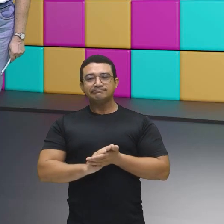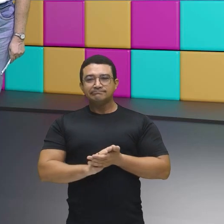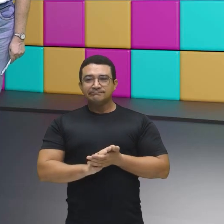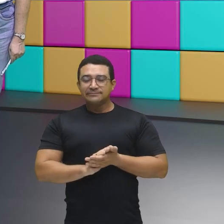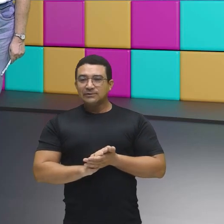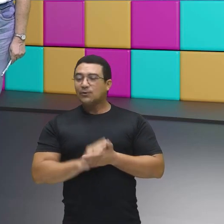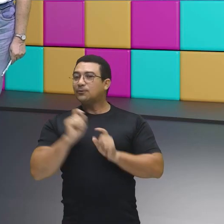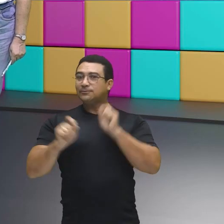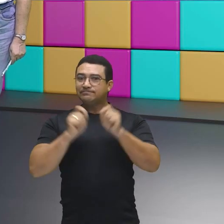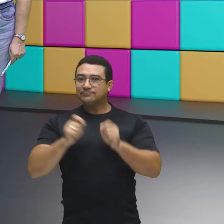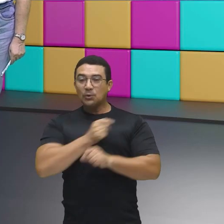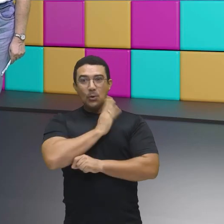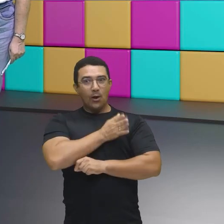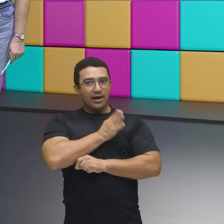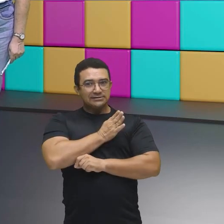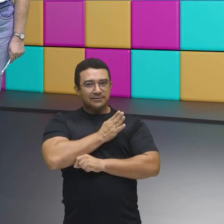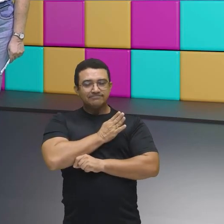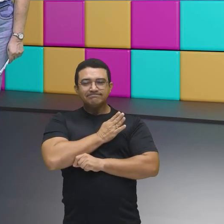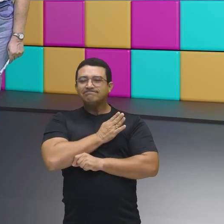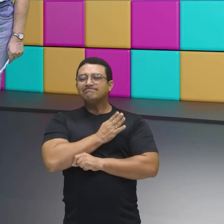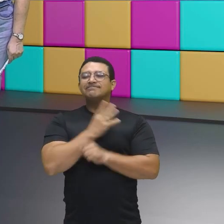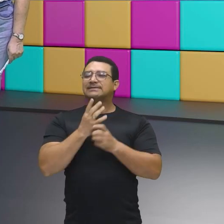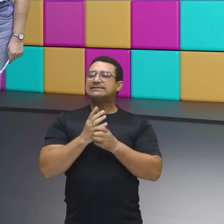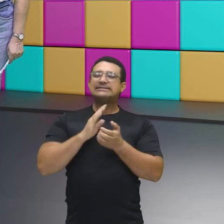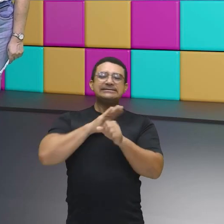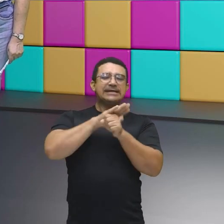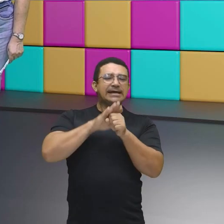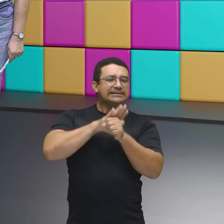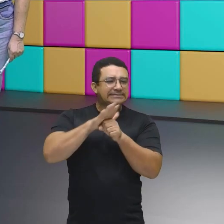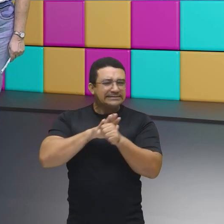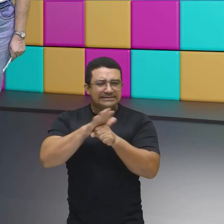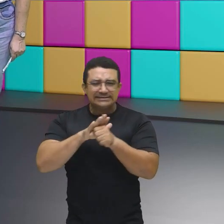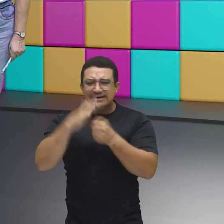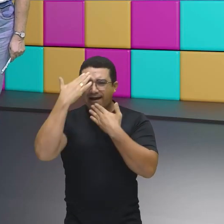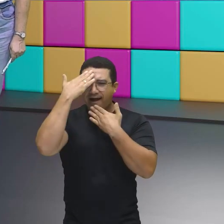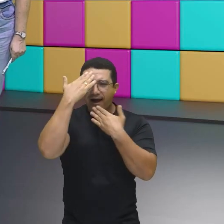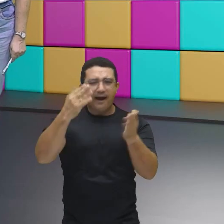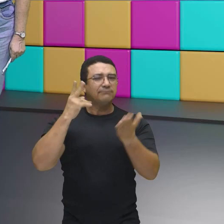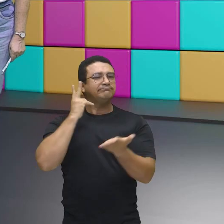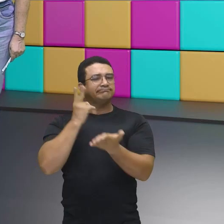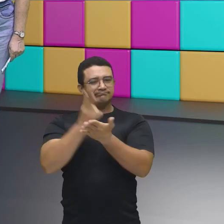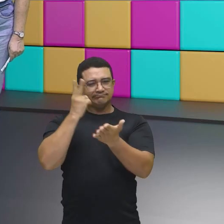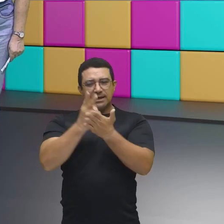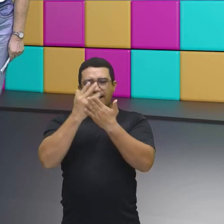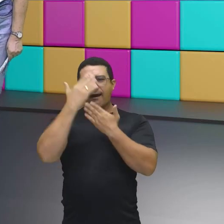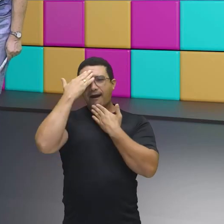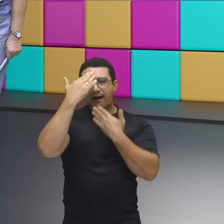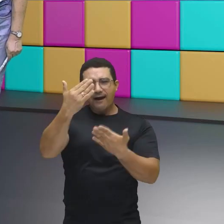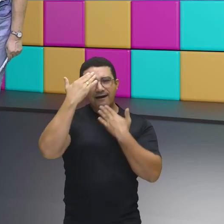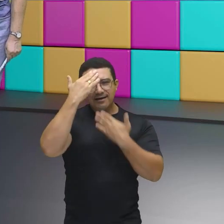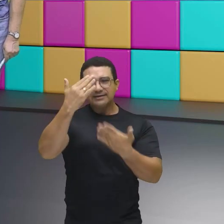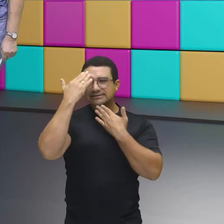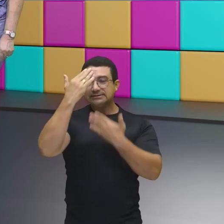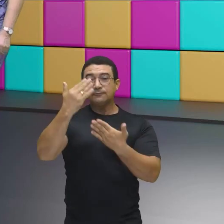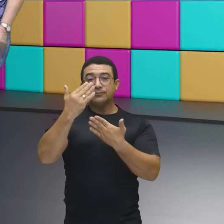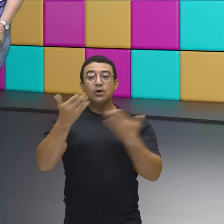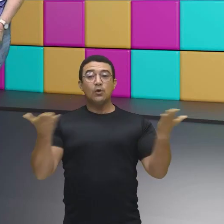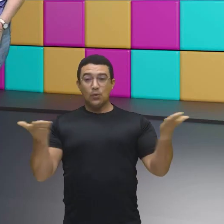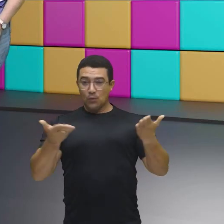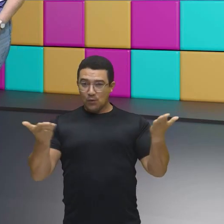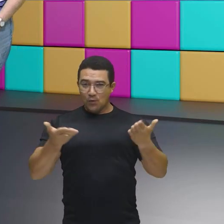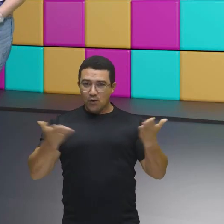sempre muito cheio de gratidão. Não é isso, Renata? Sempre, sempre, Adriana. Com muita gratidão. E hoje nós